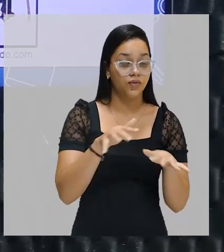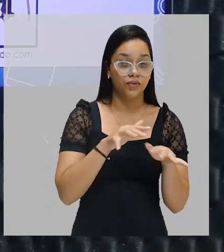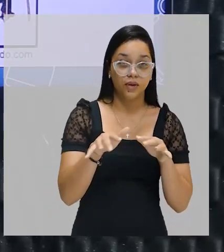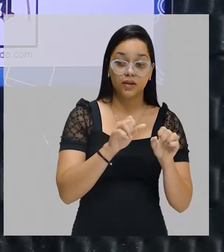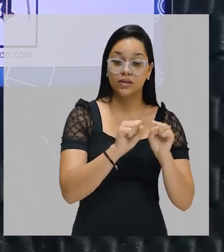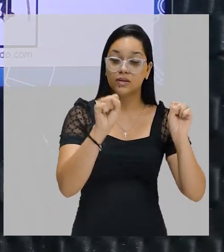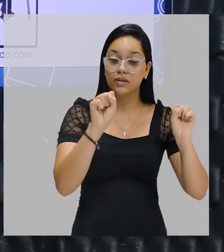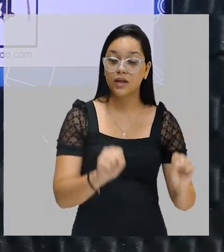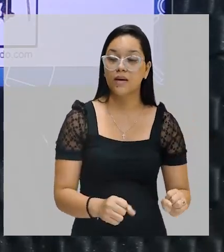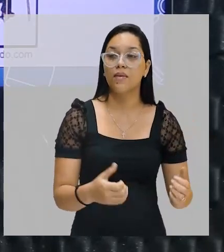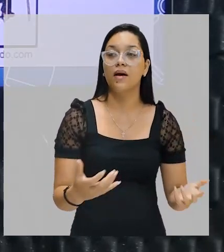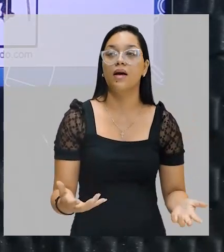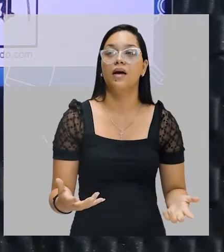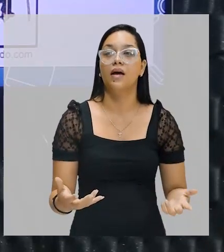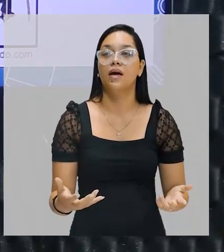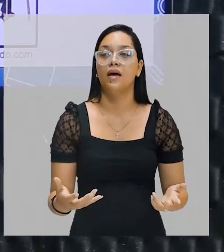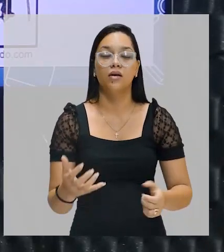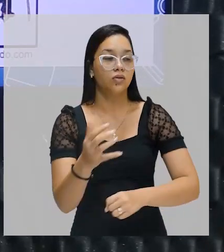sistema